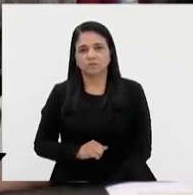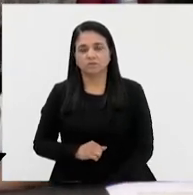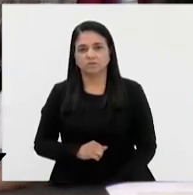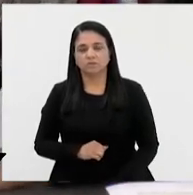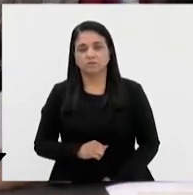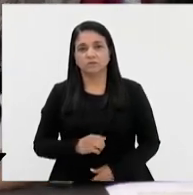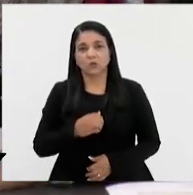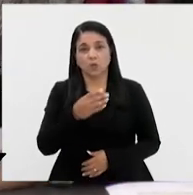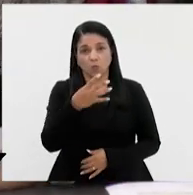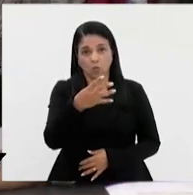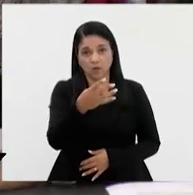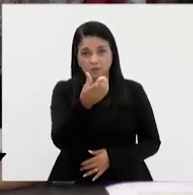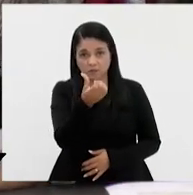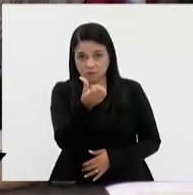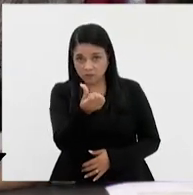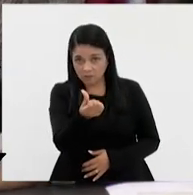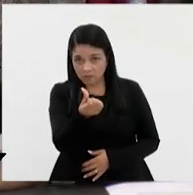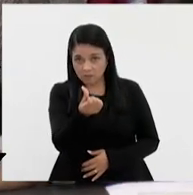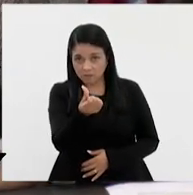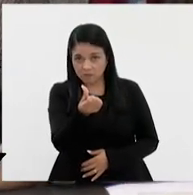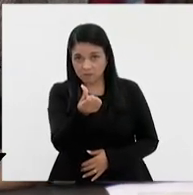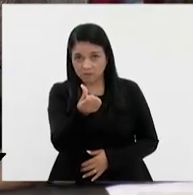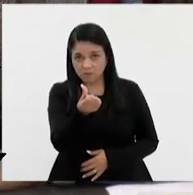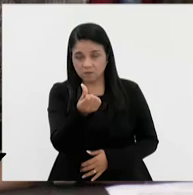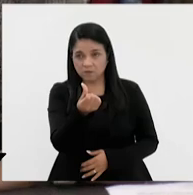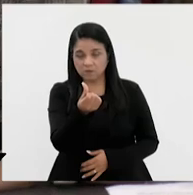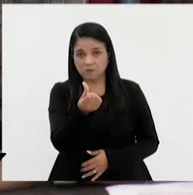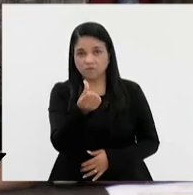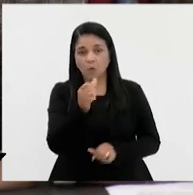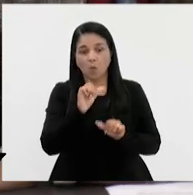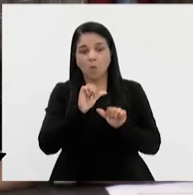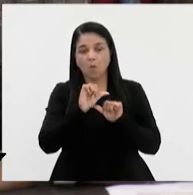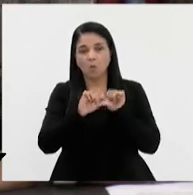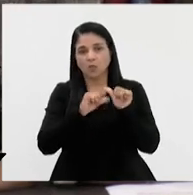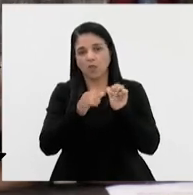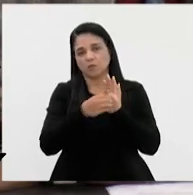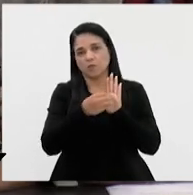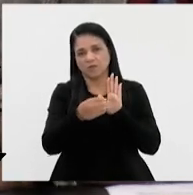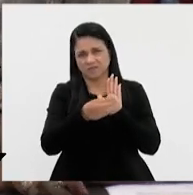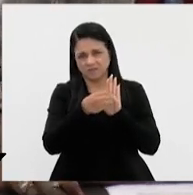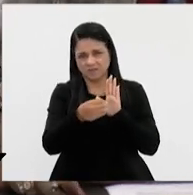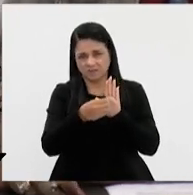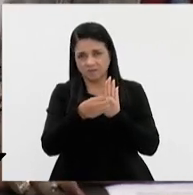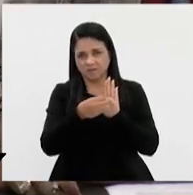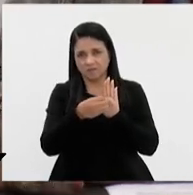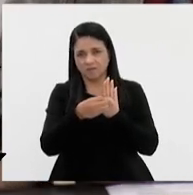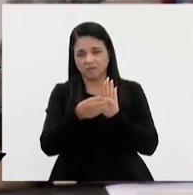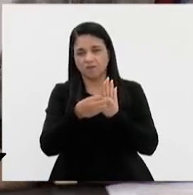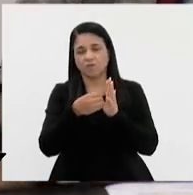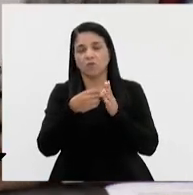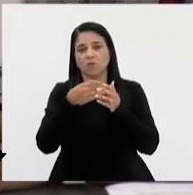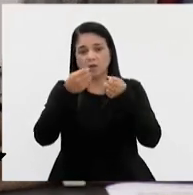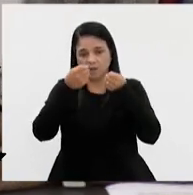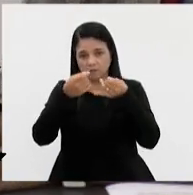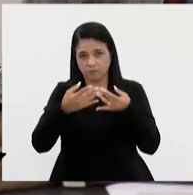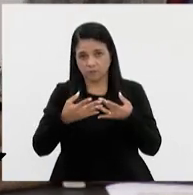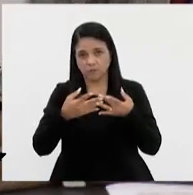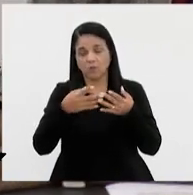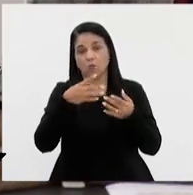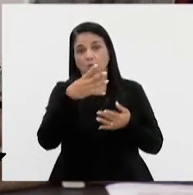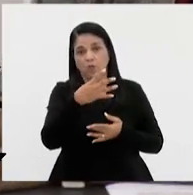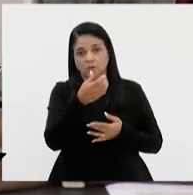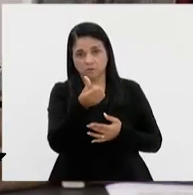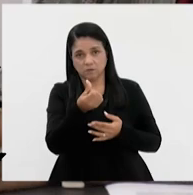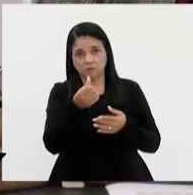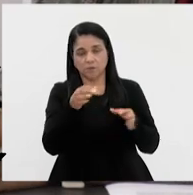O 46 diz aqui o Luciano que então foi alterado, pareceu. Então, eu vou cantar o 46 para a gente poder, então, terminar